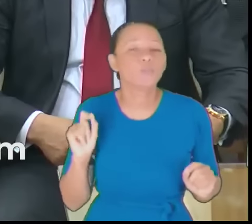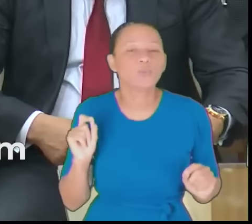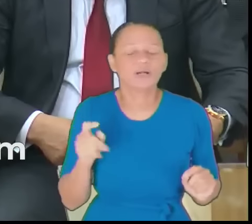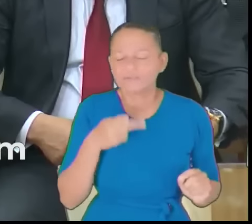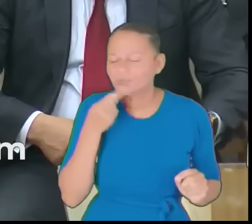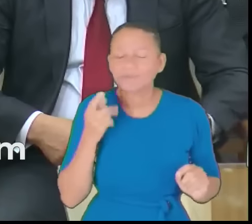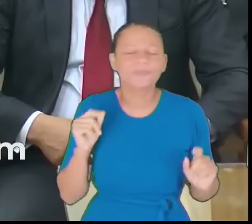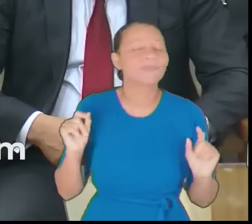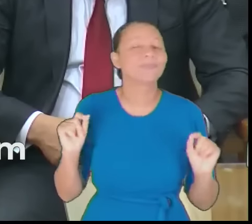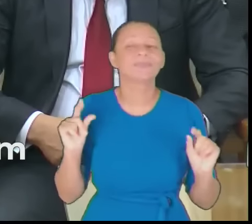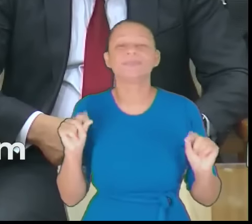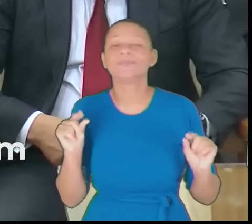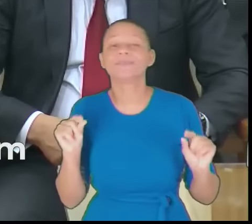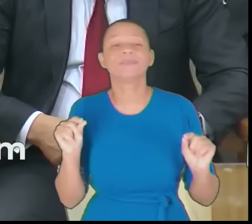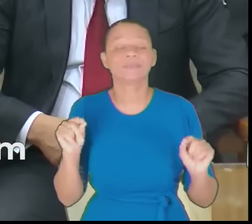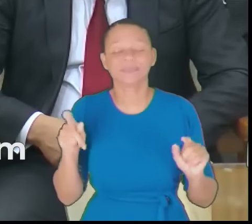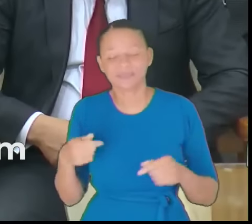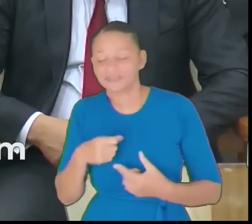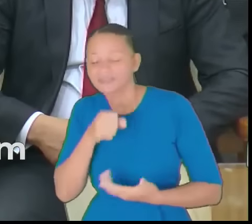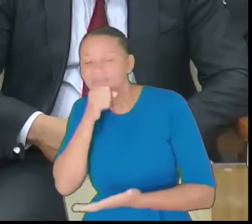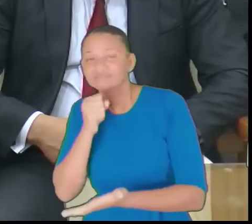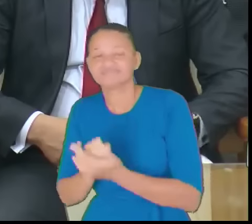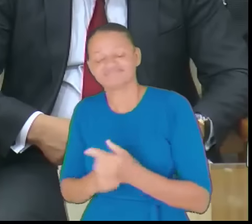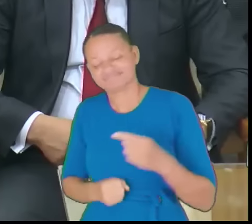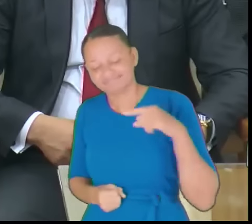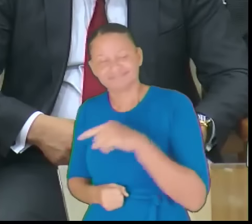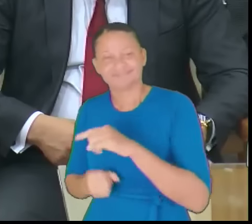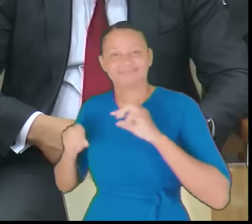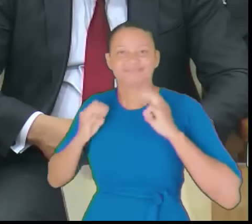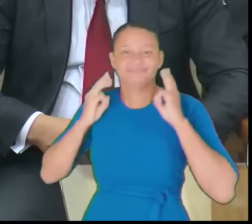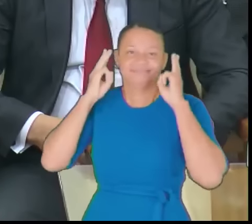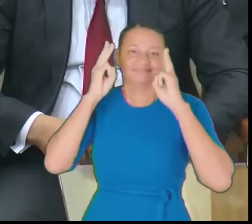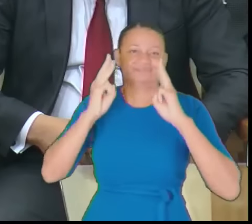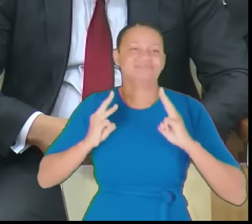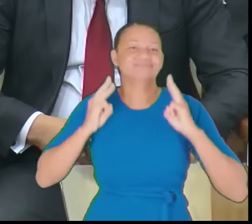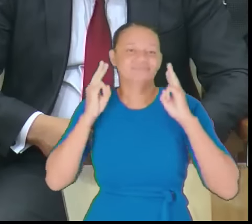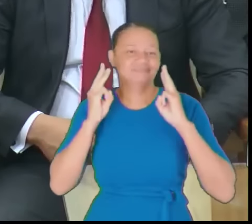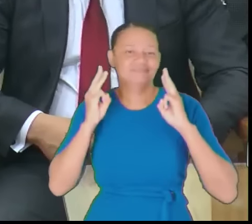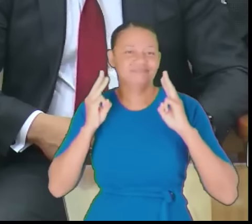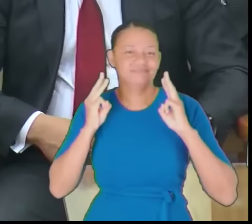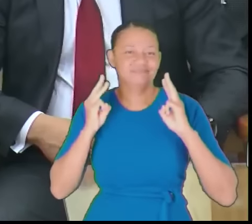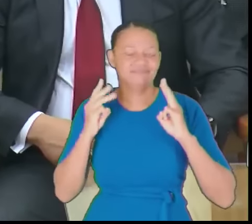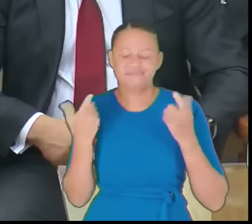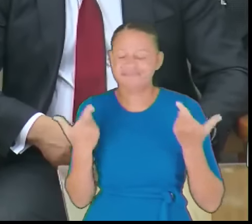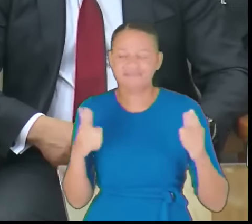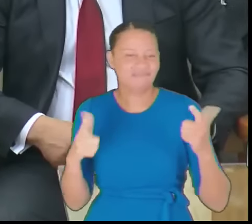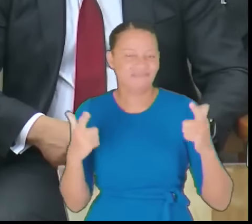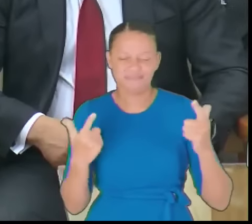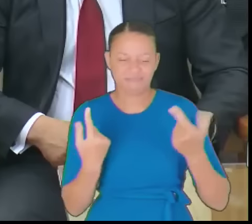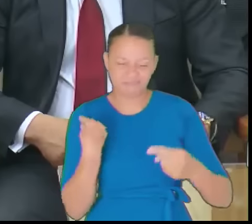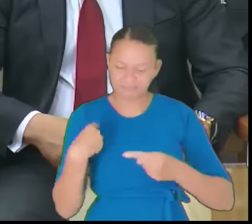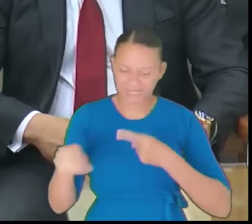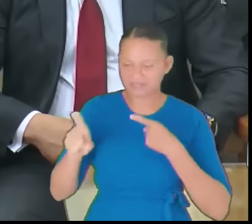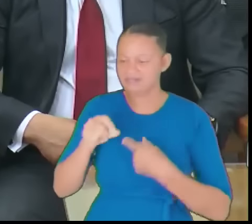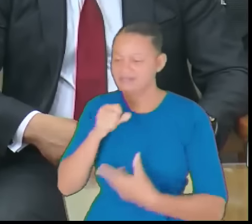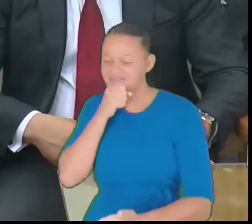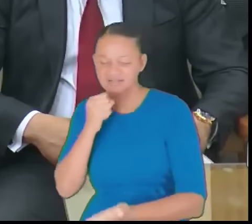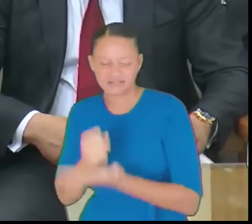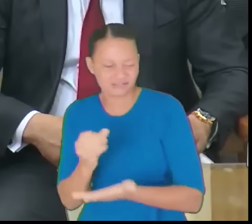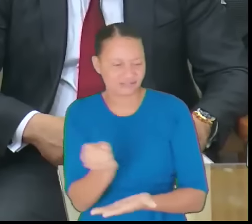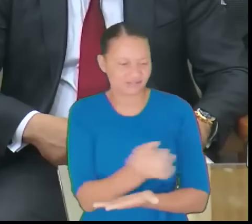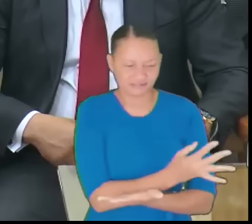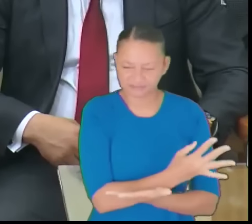se referindo a quem do Antigo Testamento? Moisés. Não há contradição entre a velha aliança e a nova,